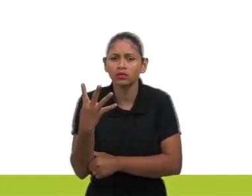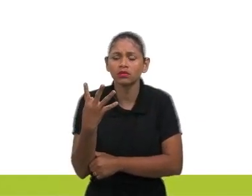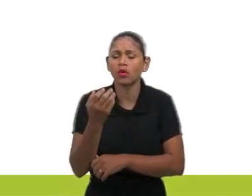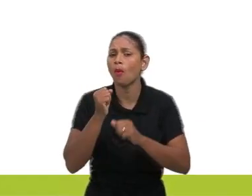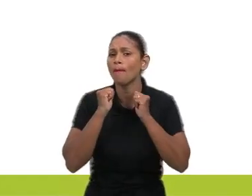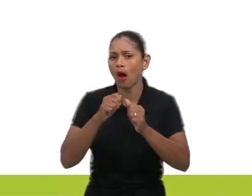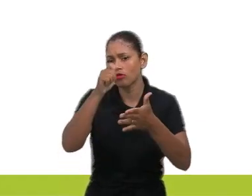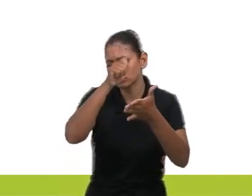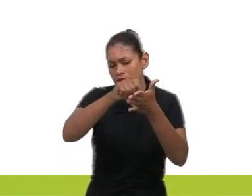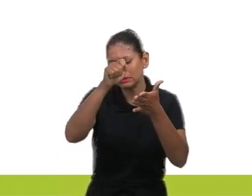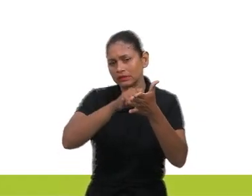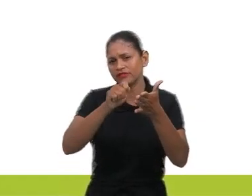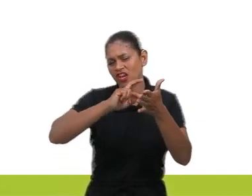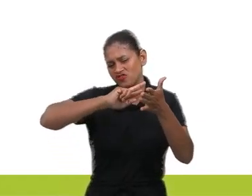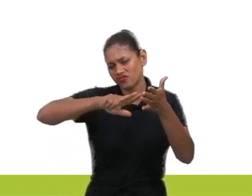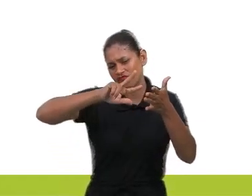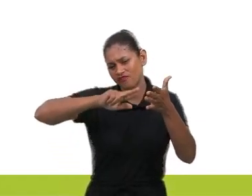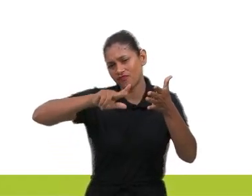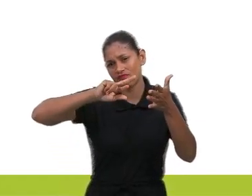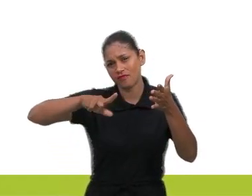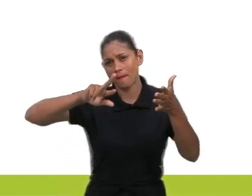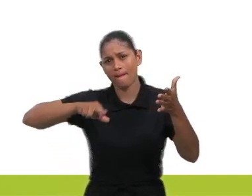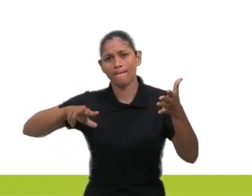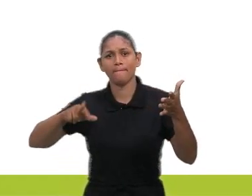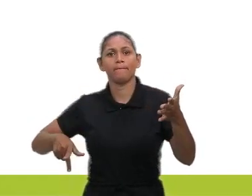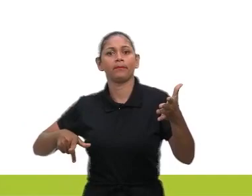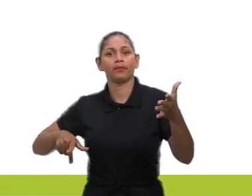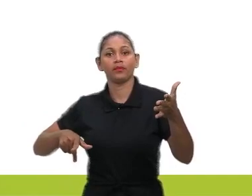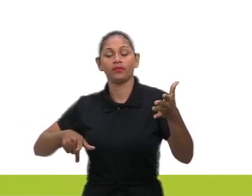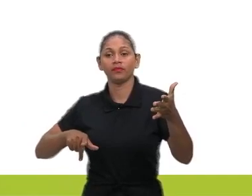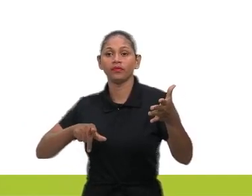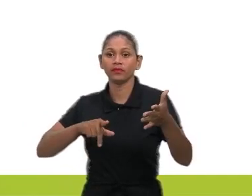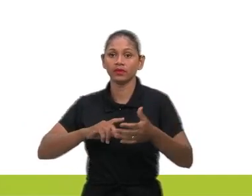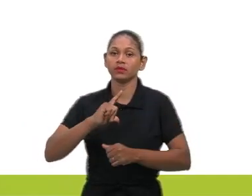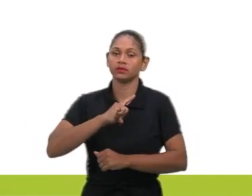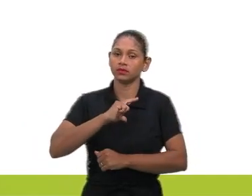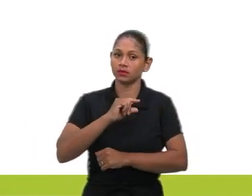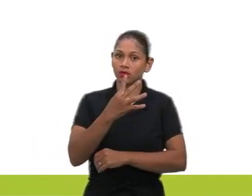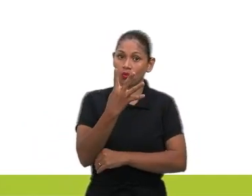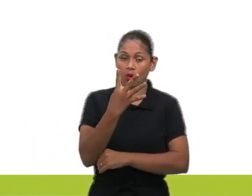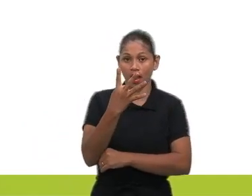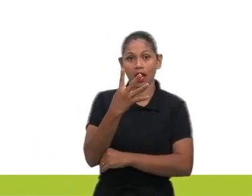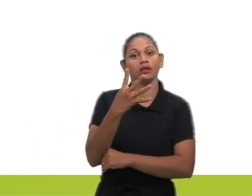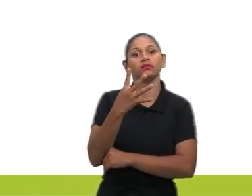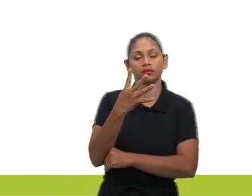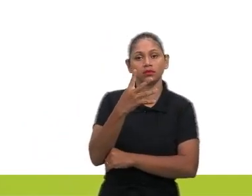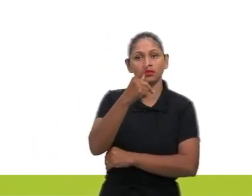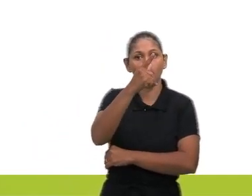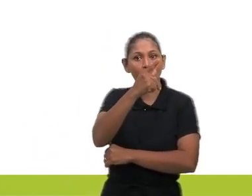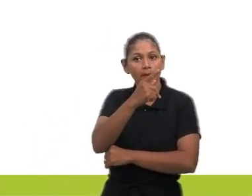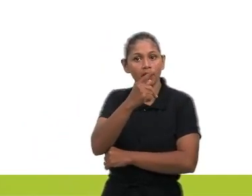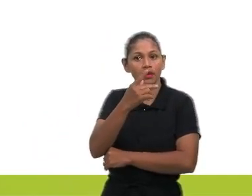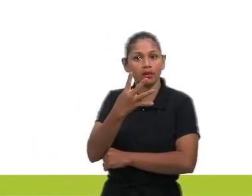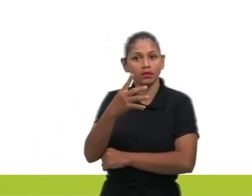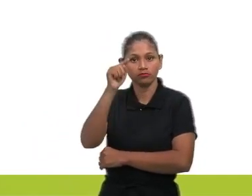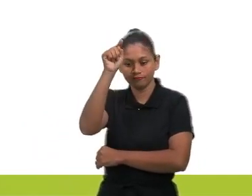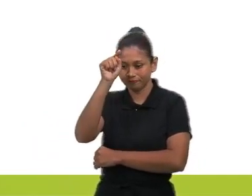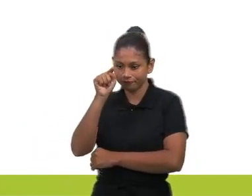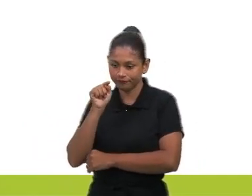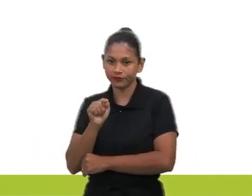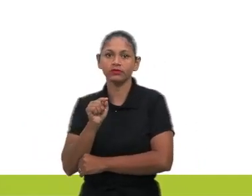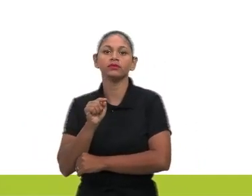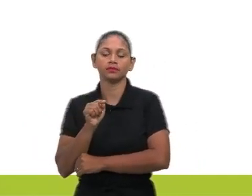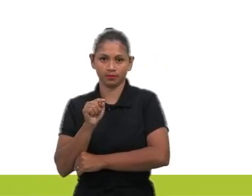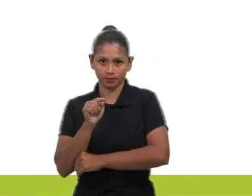essas 4 vogais? É 4 fatorial. Então, se eu tenho 4 fatorial, vamos deixar aqui por enquanto, já que as alternativas, ela nos quer a